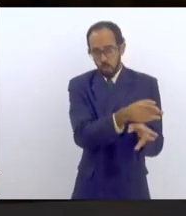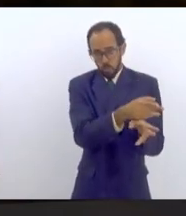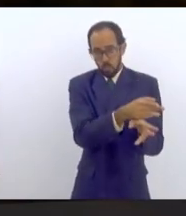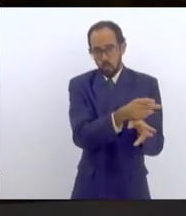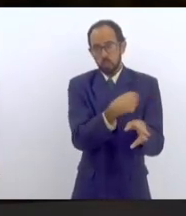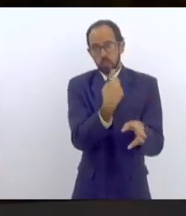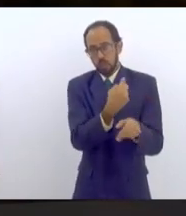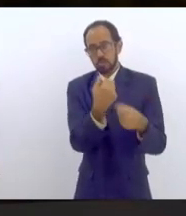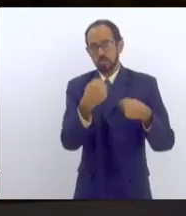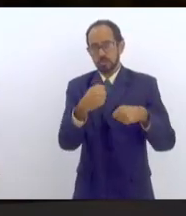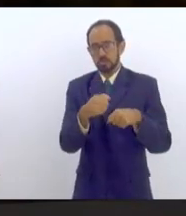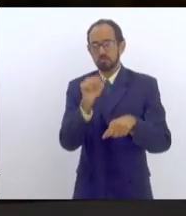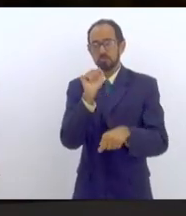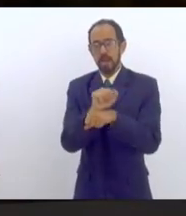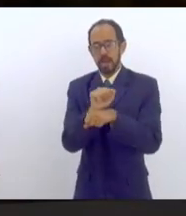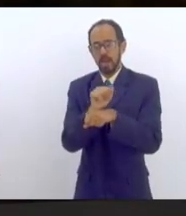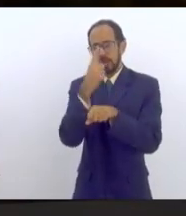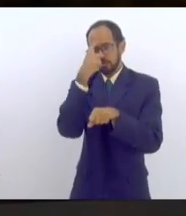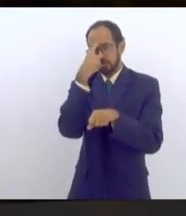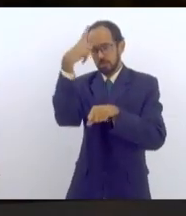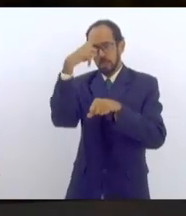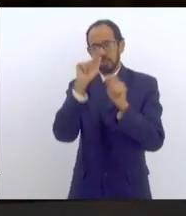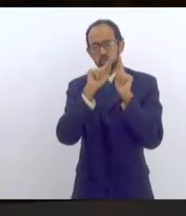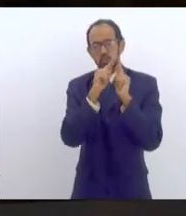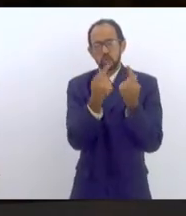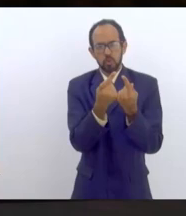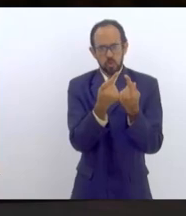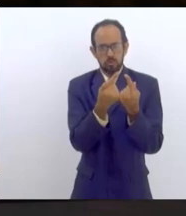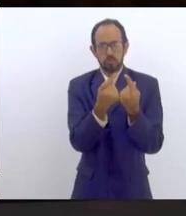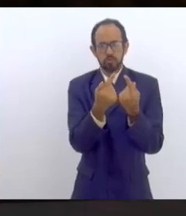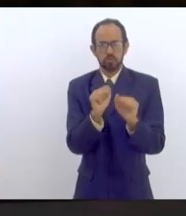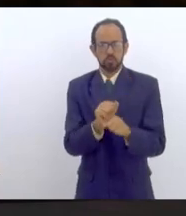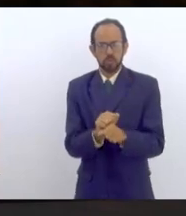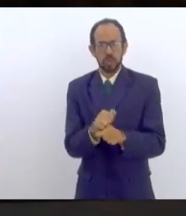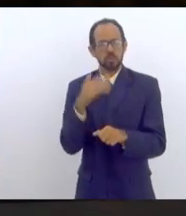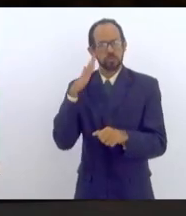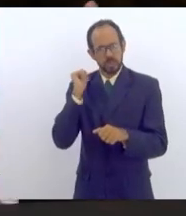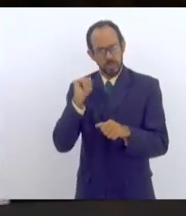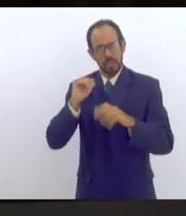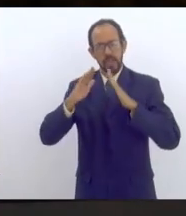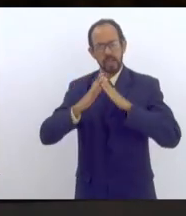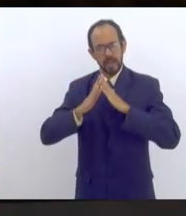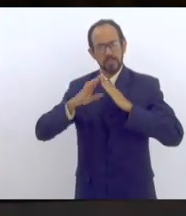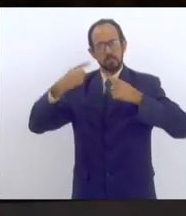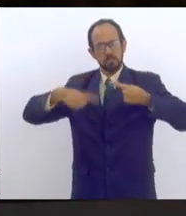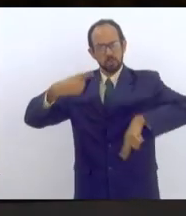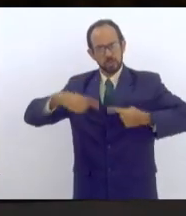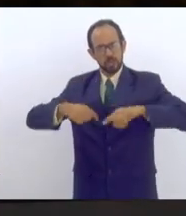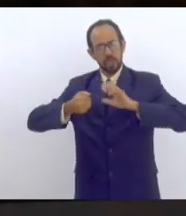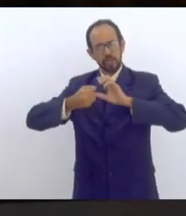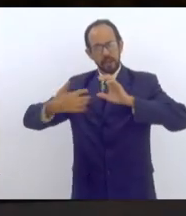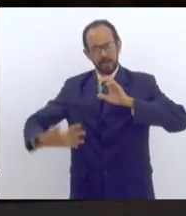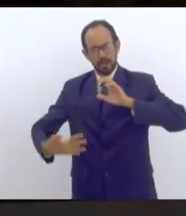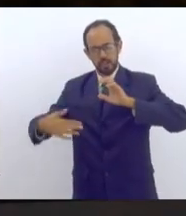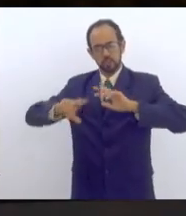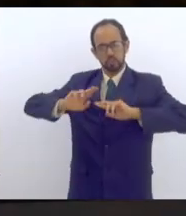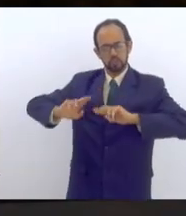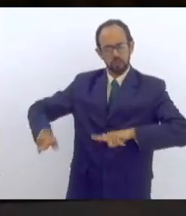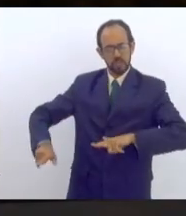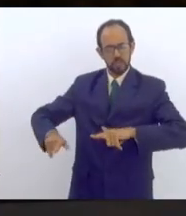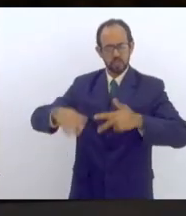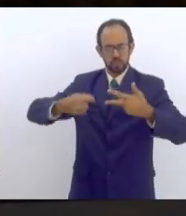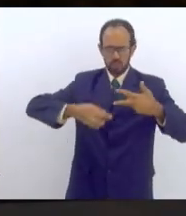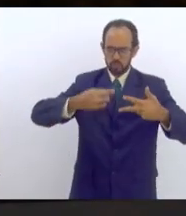com essas ideias de grupos de rompimento. Eu sei que a casa política tem as suas características diferenciadas